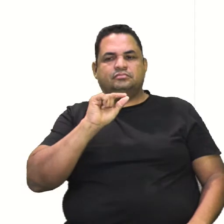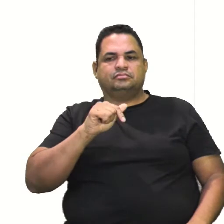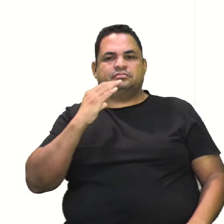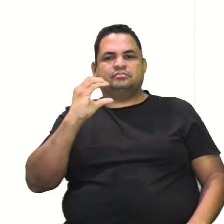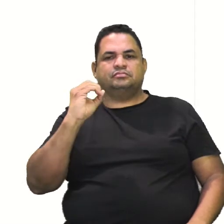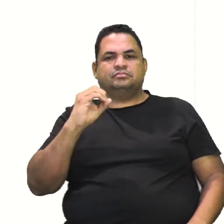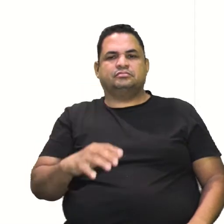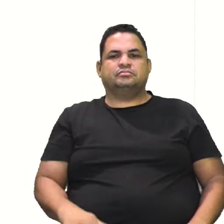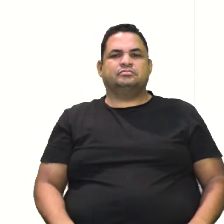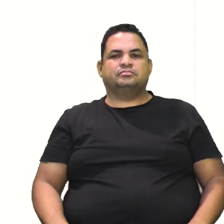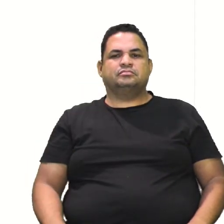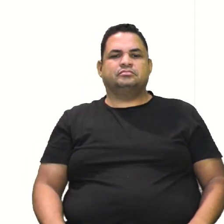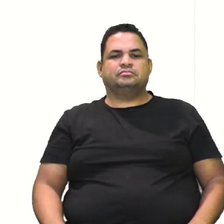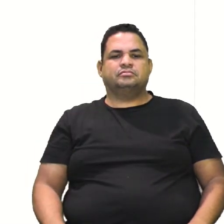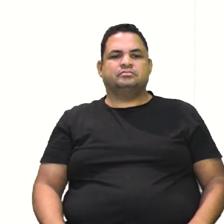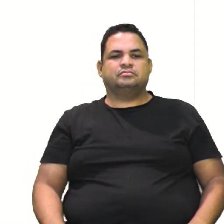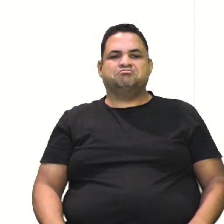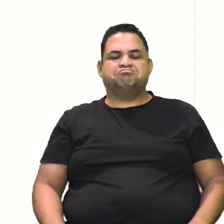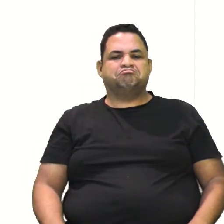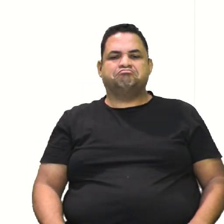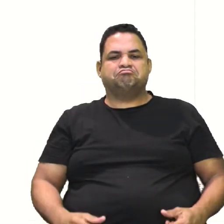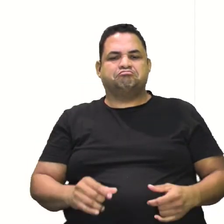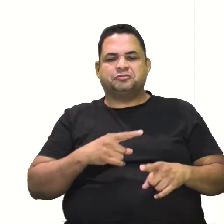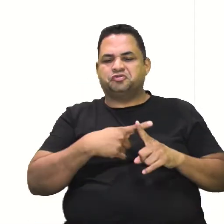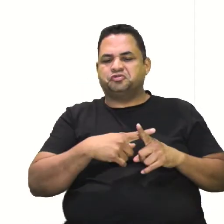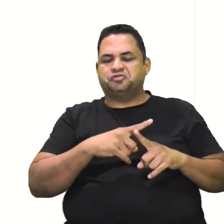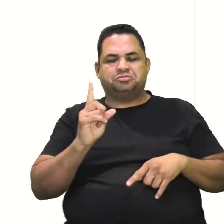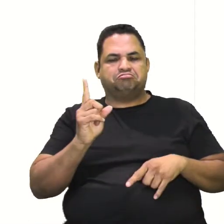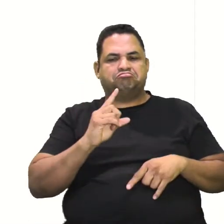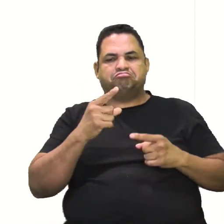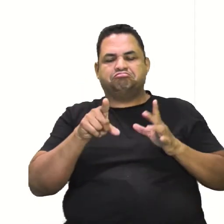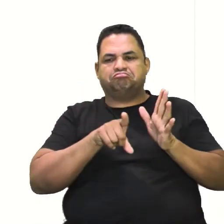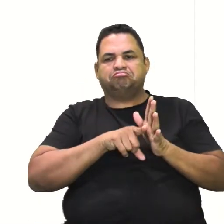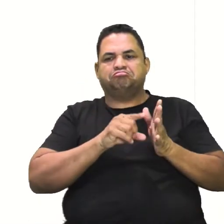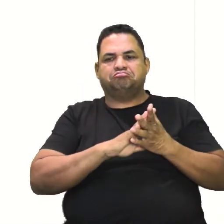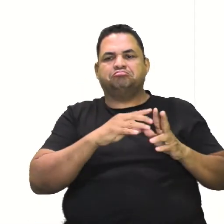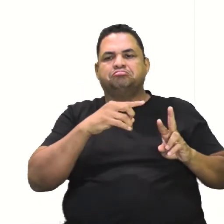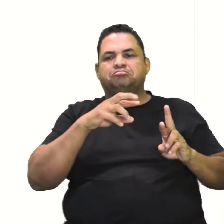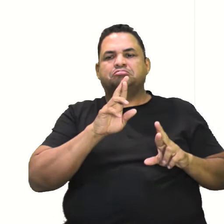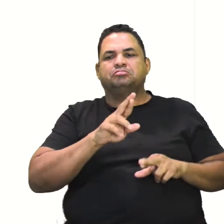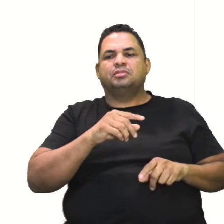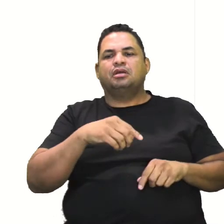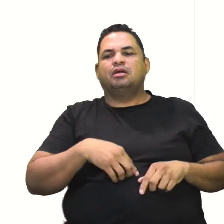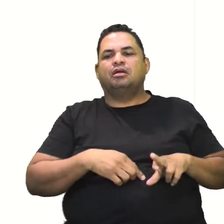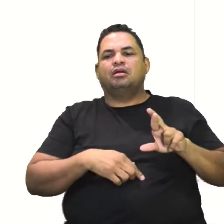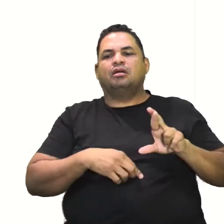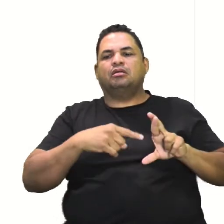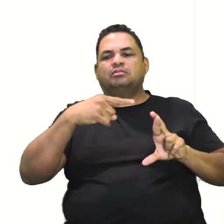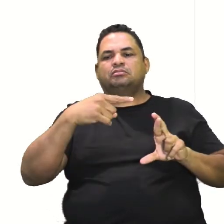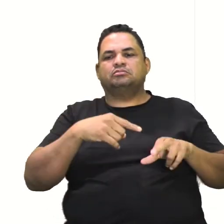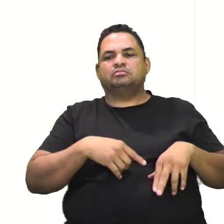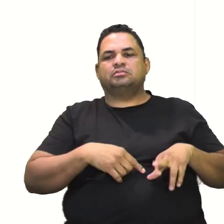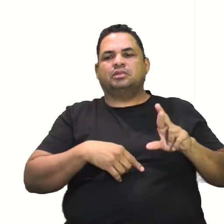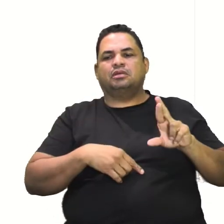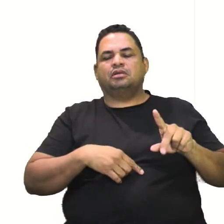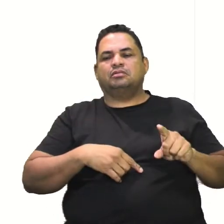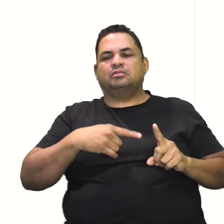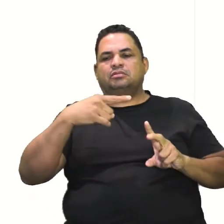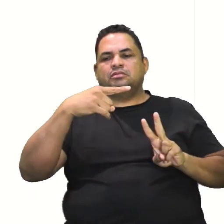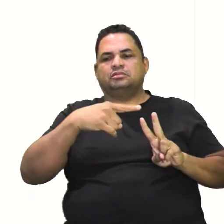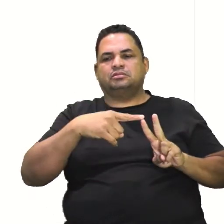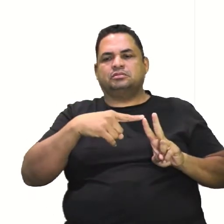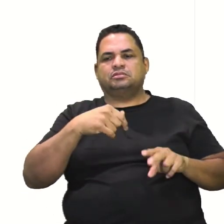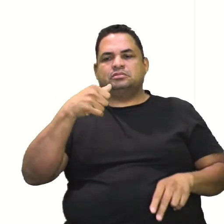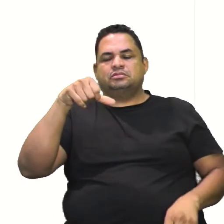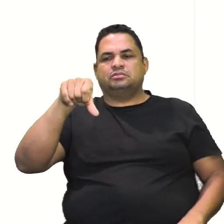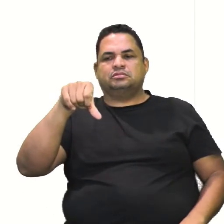x não somou com ninguém, nem o y, nem subtraiu de ninguém. O raio vai ser a raiz quadrada de 9. Então, o meu raio é